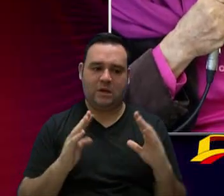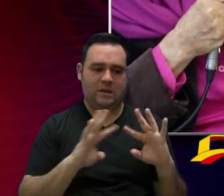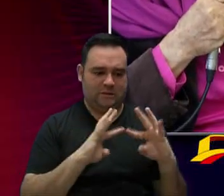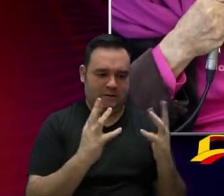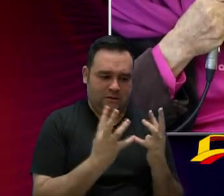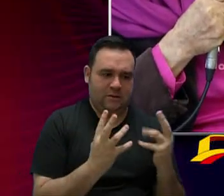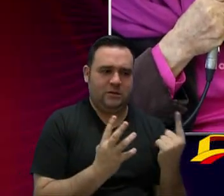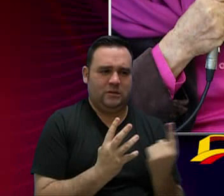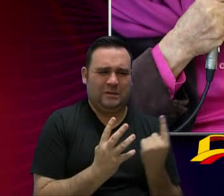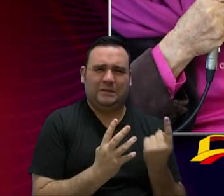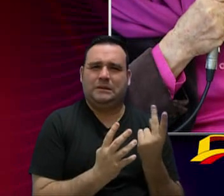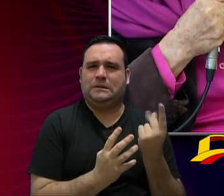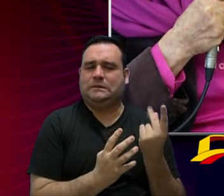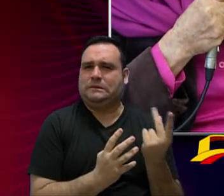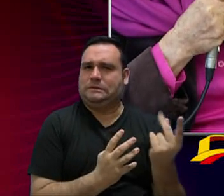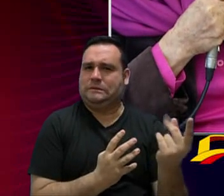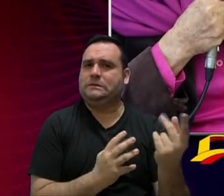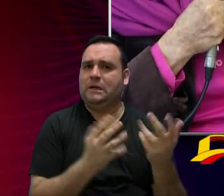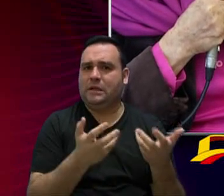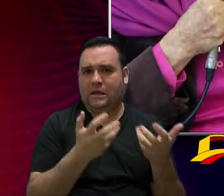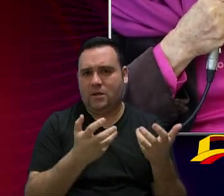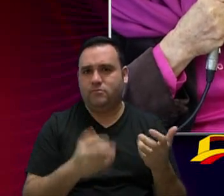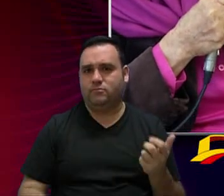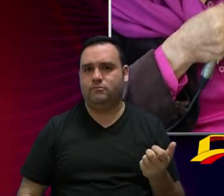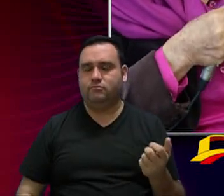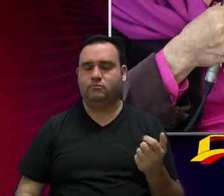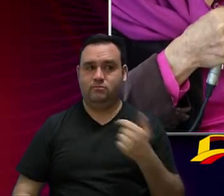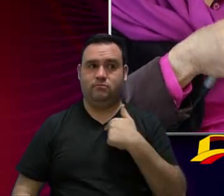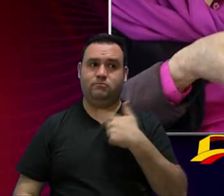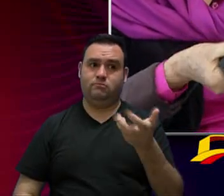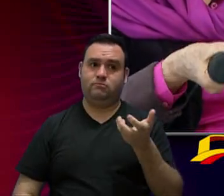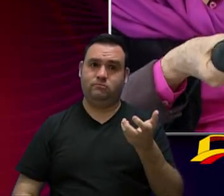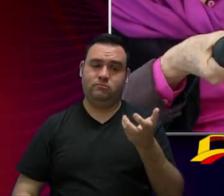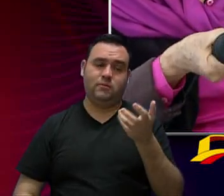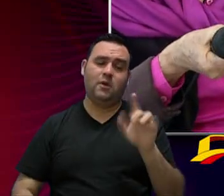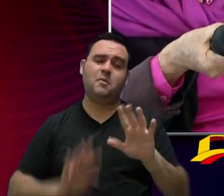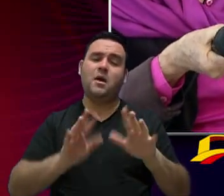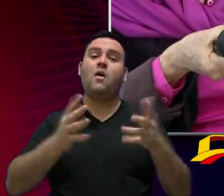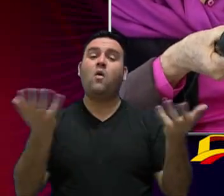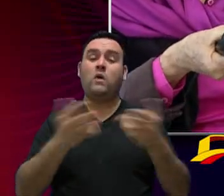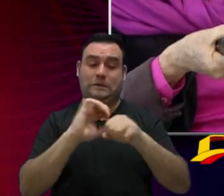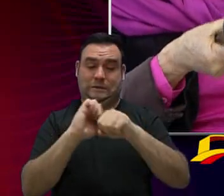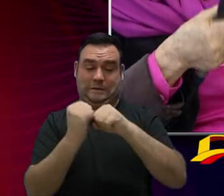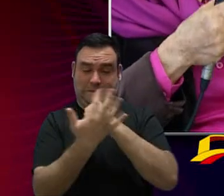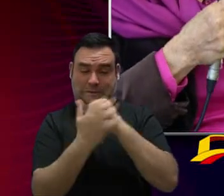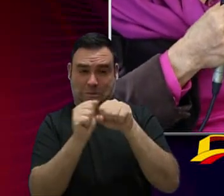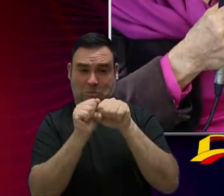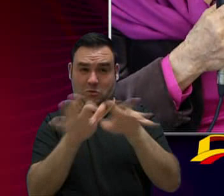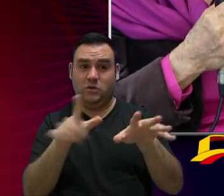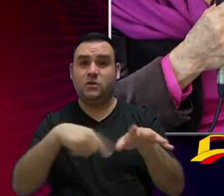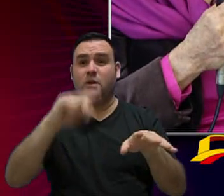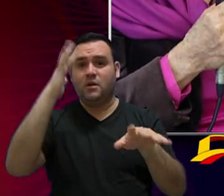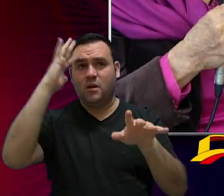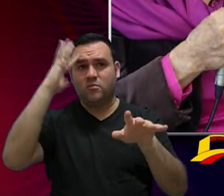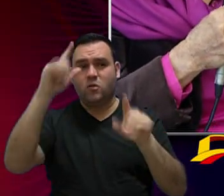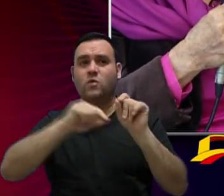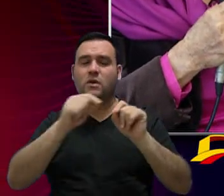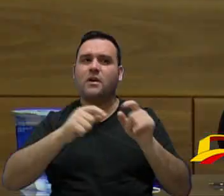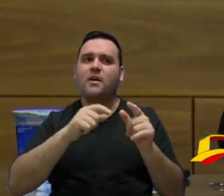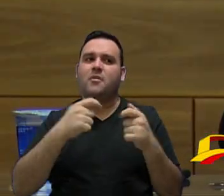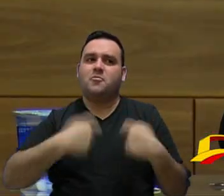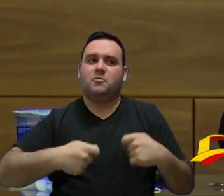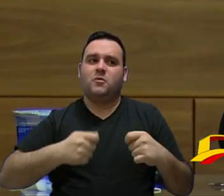isolamento por muito tempo ainda e a pandemia hoje nós estamos entendendo que